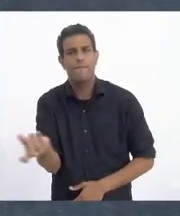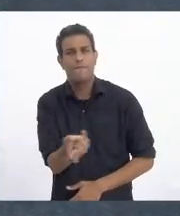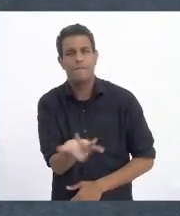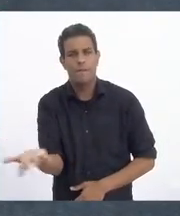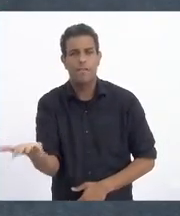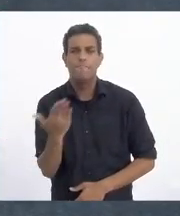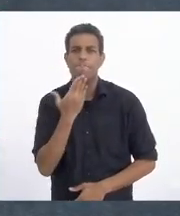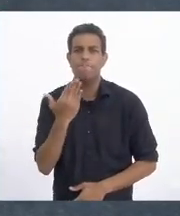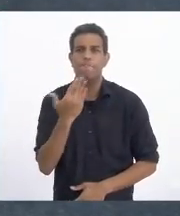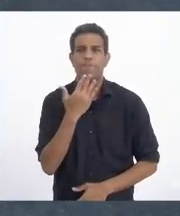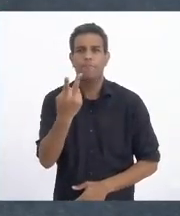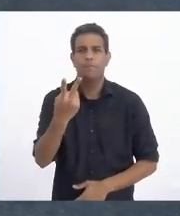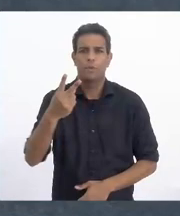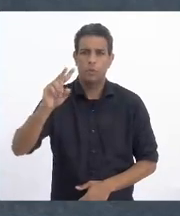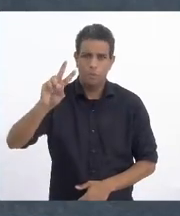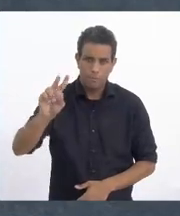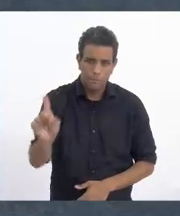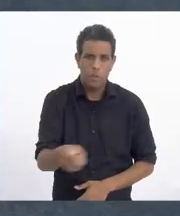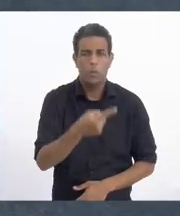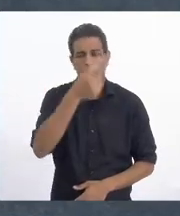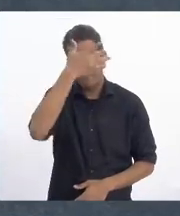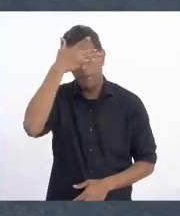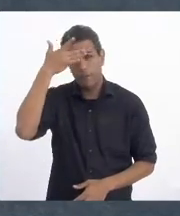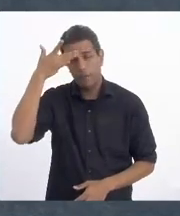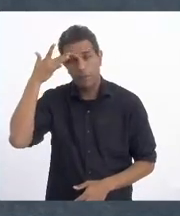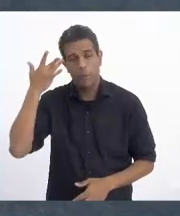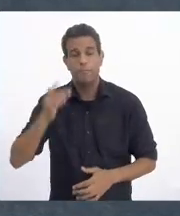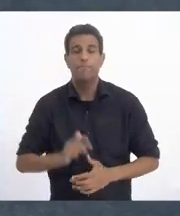Valentim, pode falar, 2 mil pessoas, Valentim?